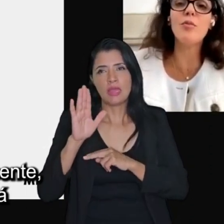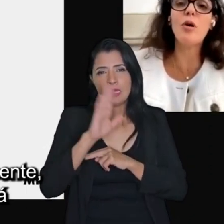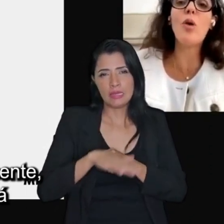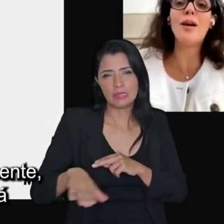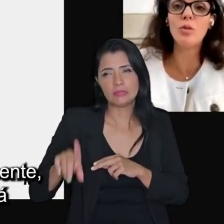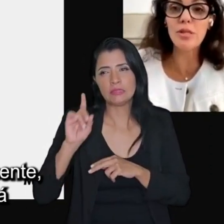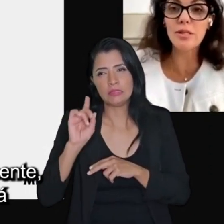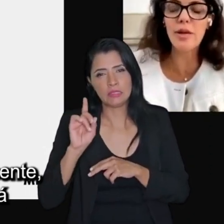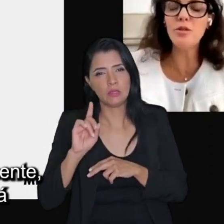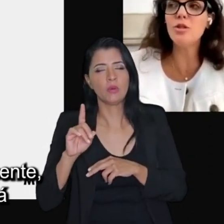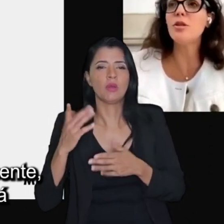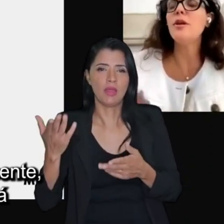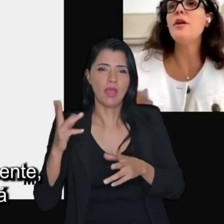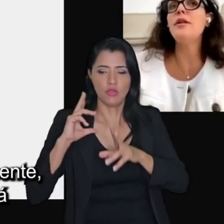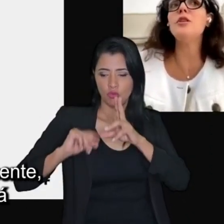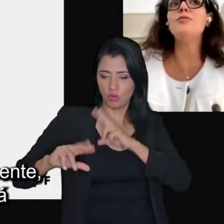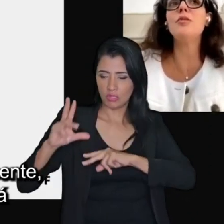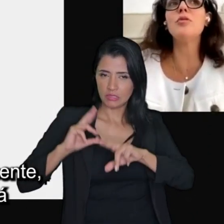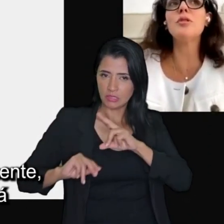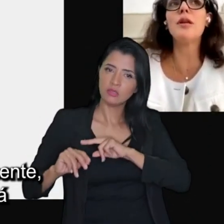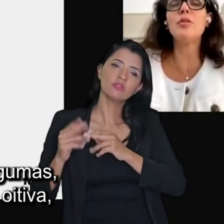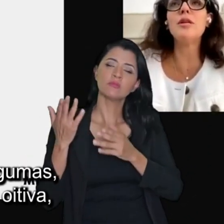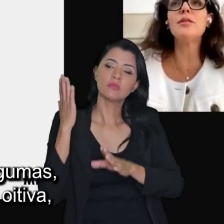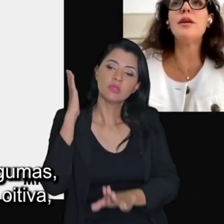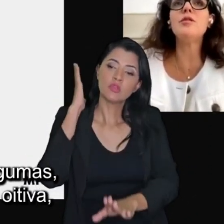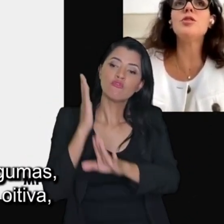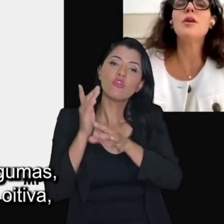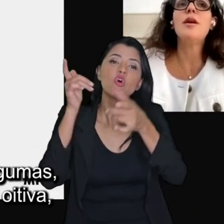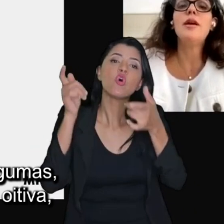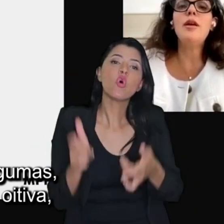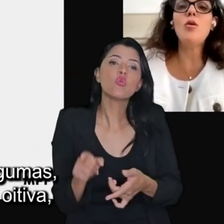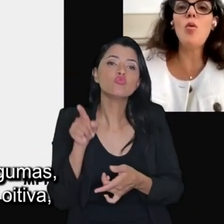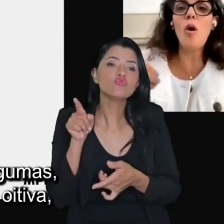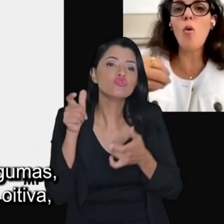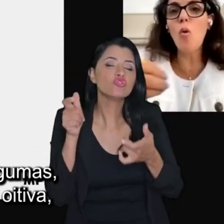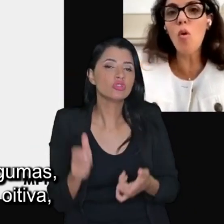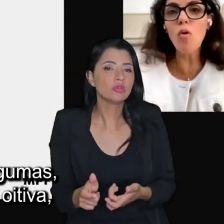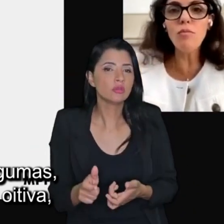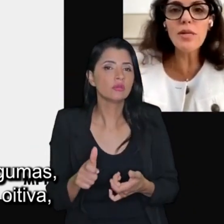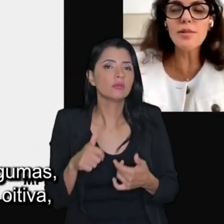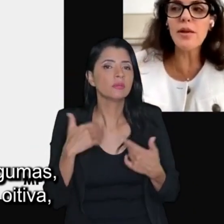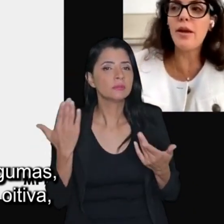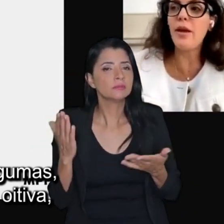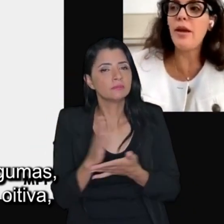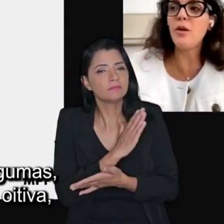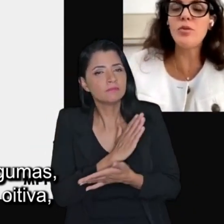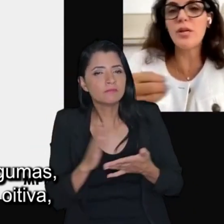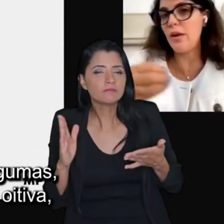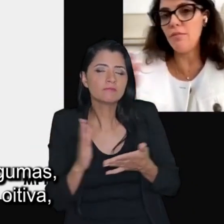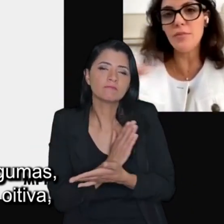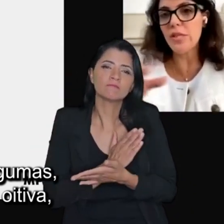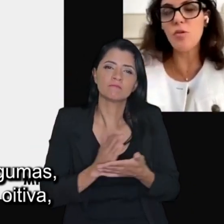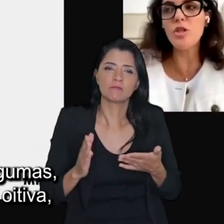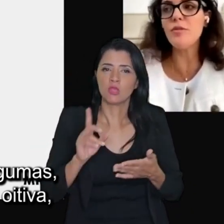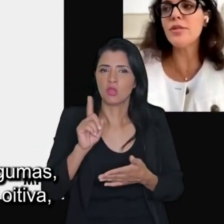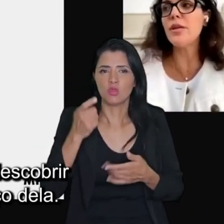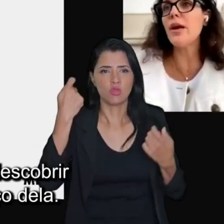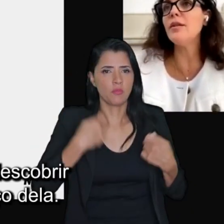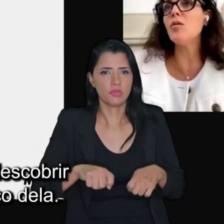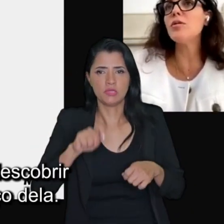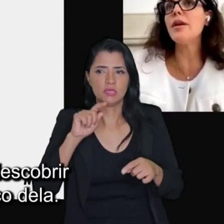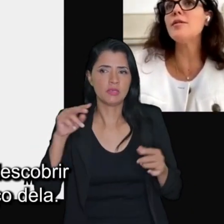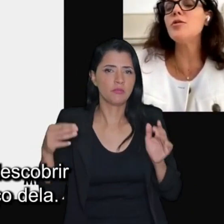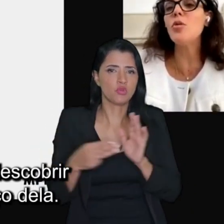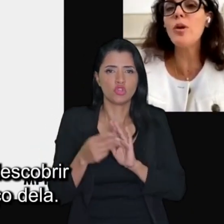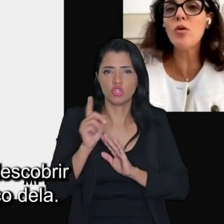né, a adolescente, identifica onde está a adolescente, e com algumas, não precisa nem, sem oitiva,